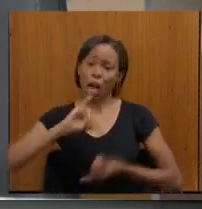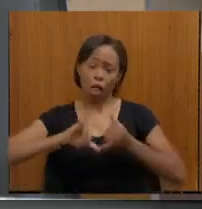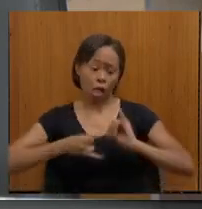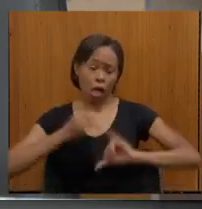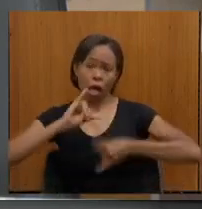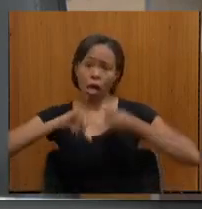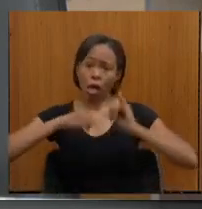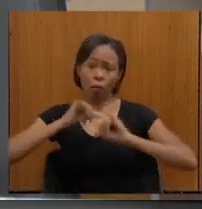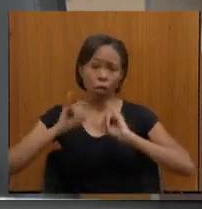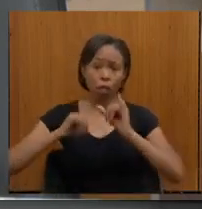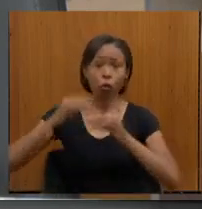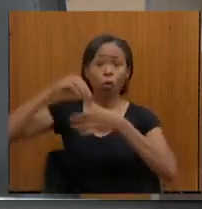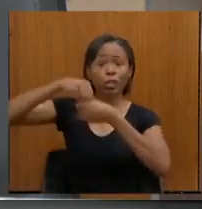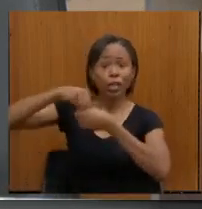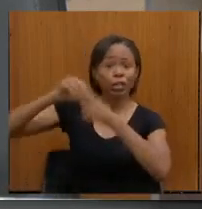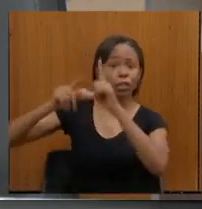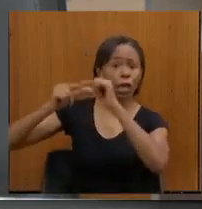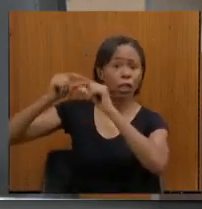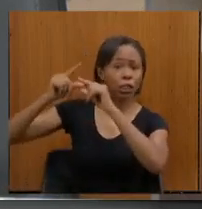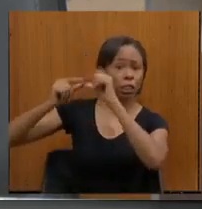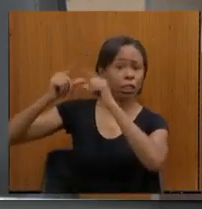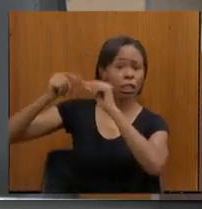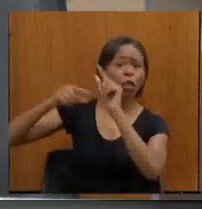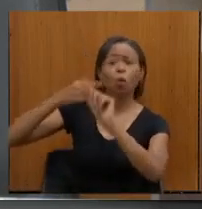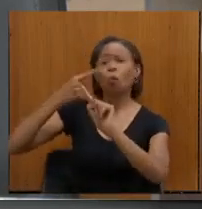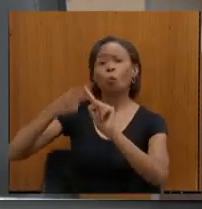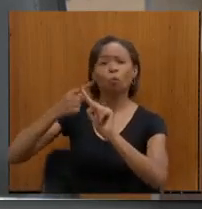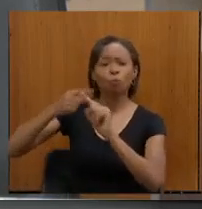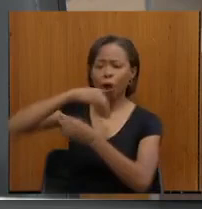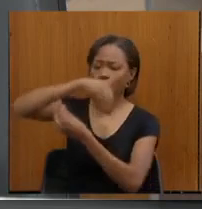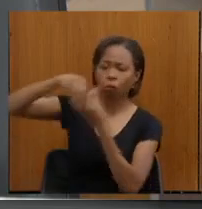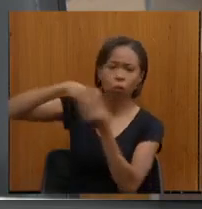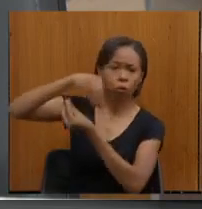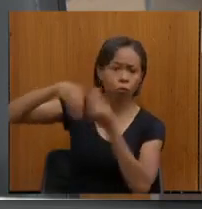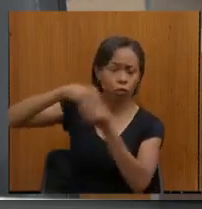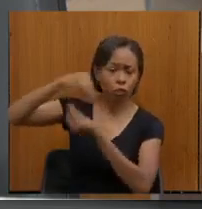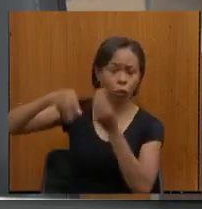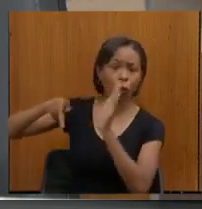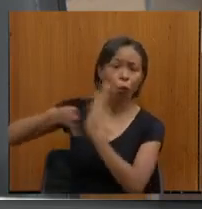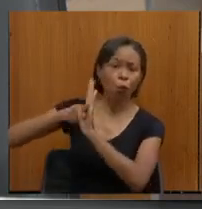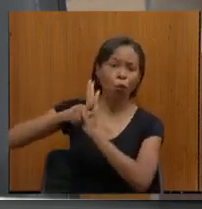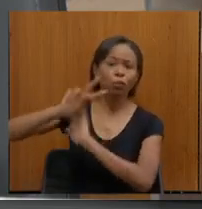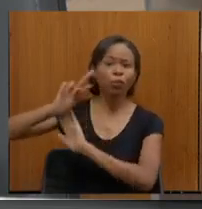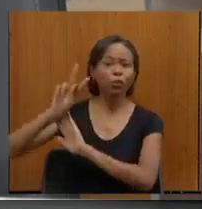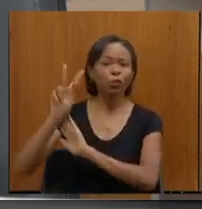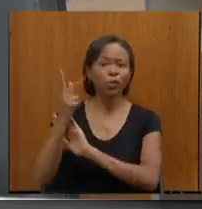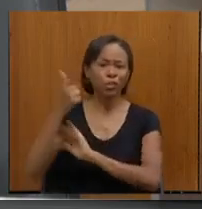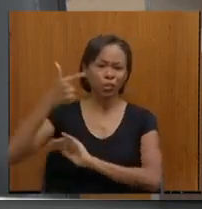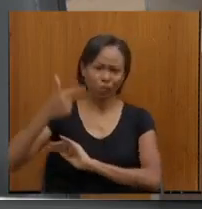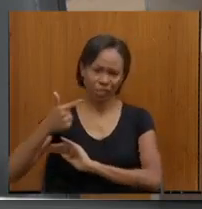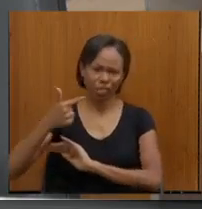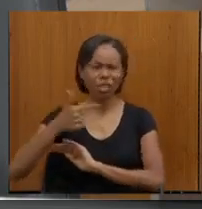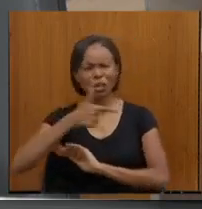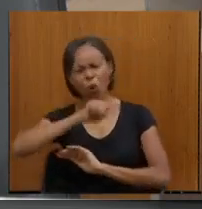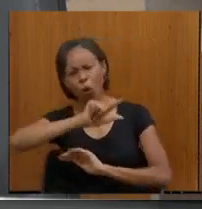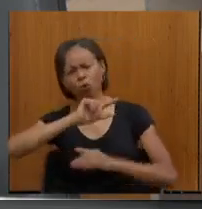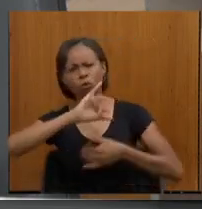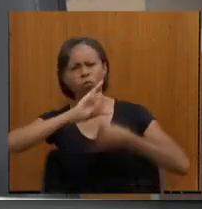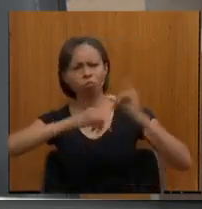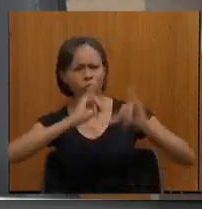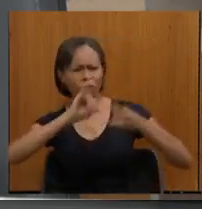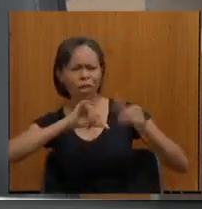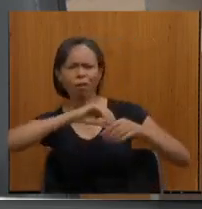das Estrelas a partir da fusão do hidrogênio em outros elementos químicos né